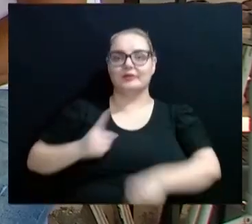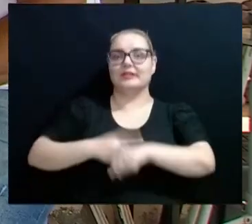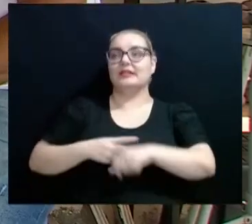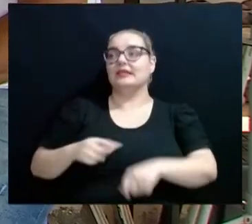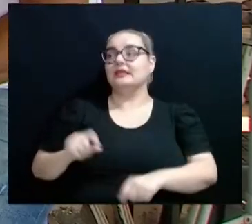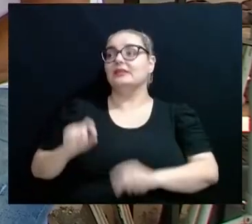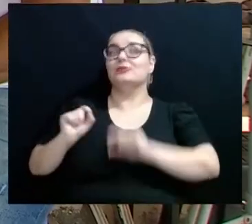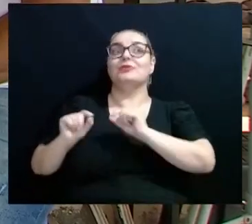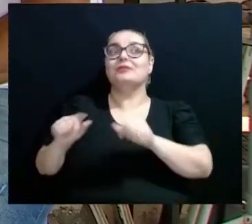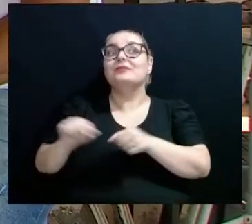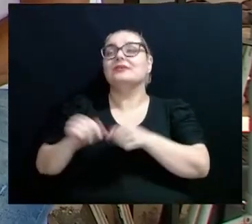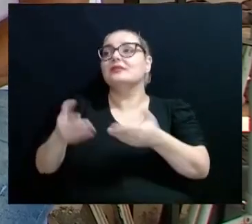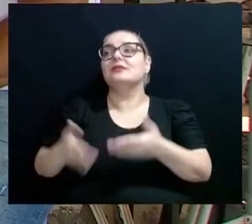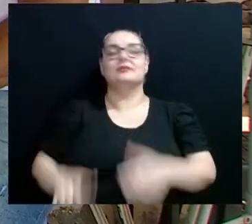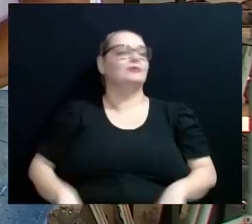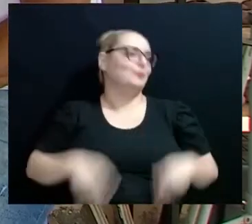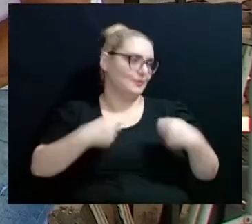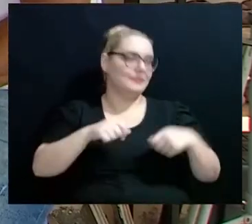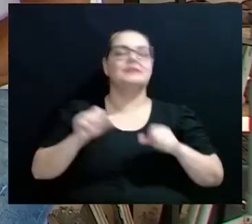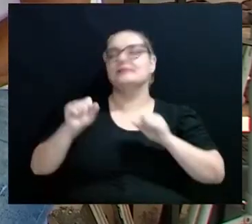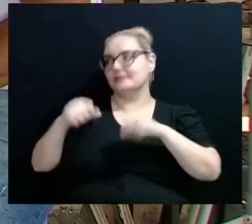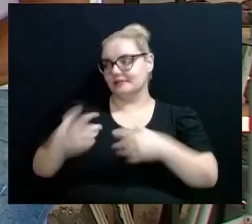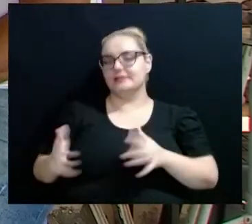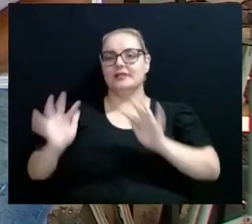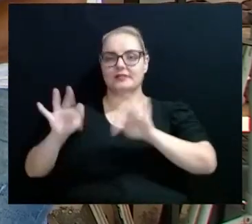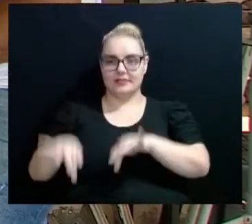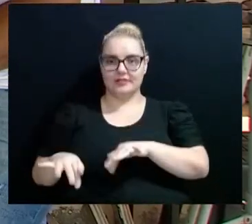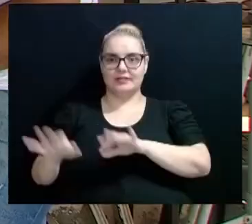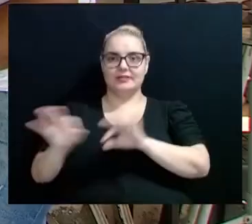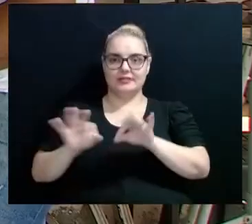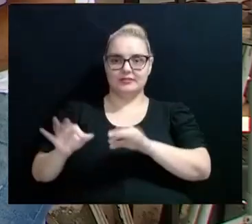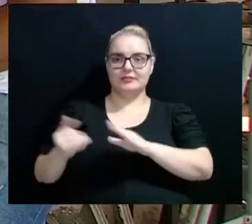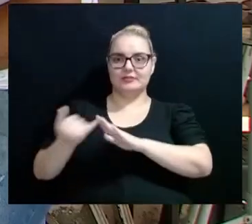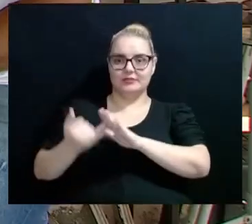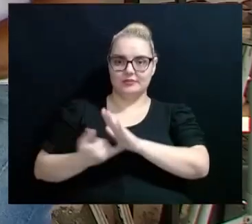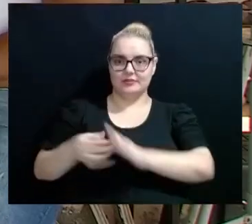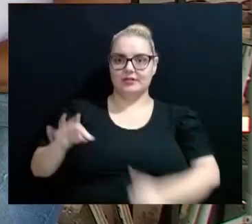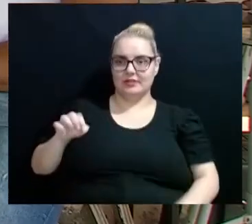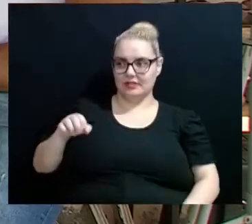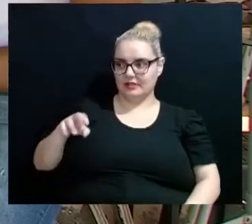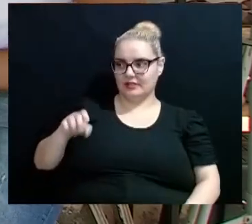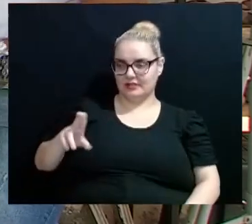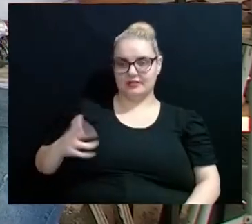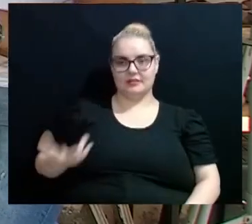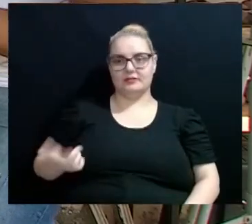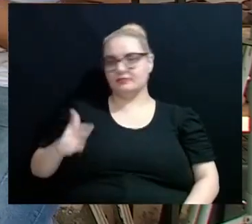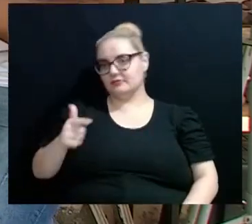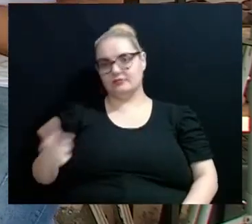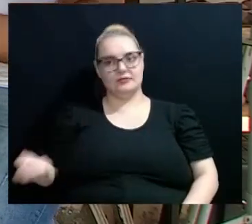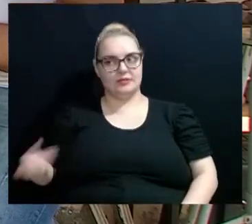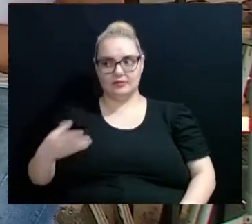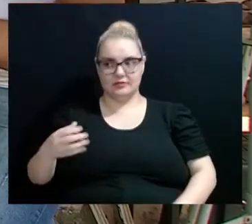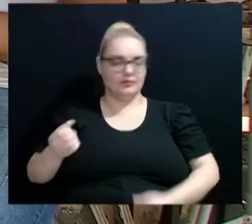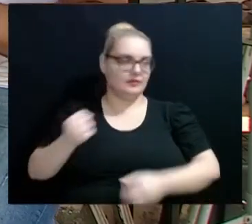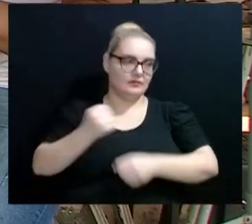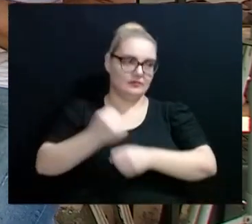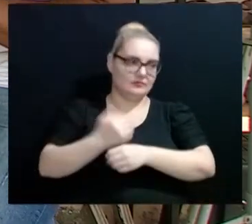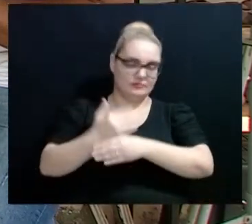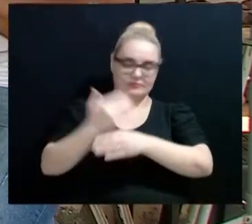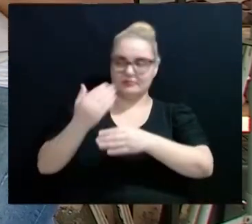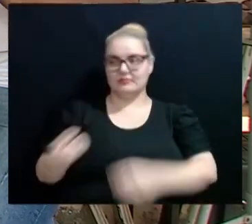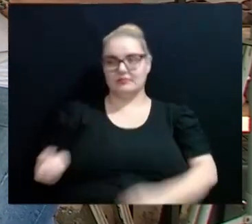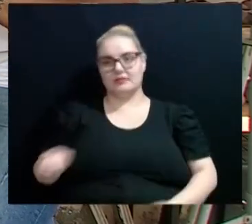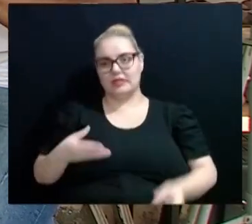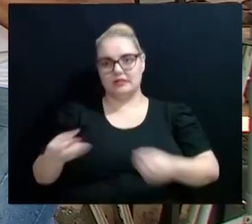e agora o que eu vou fazer? Vou empreender. Como foi essa E história? agora o que eu vou fazer? Foi pela necessidade. Terminou o projeto,